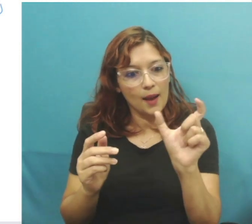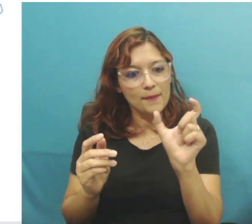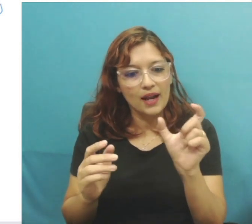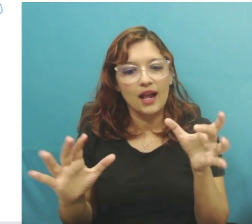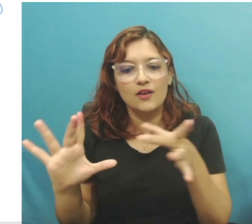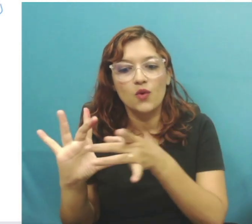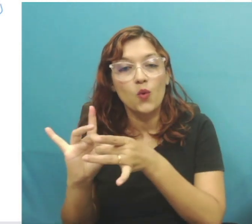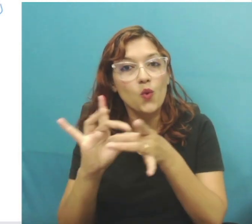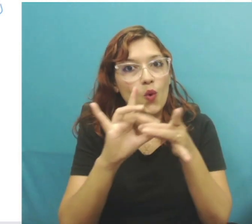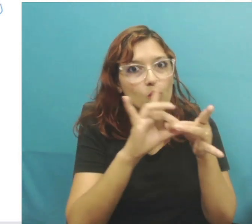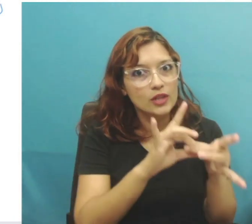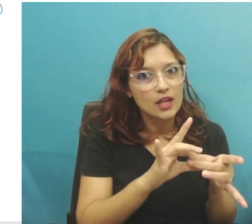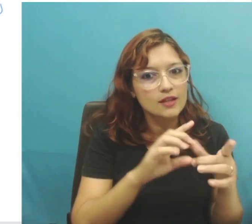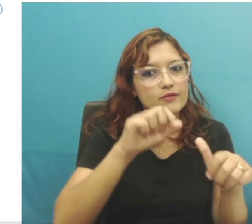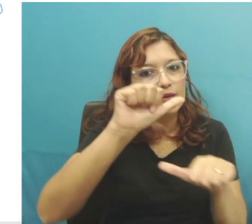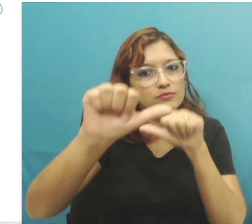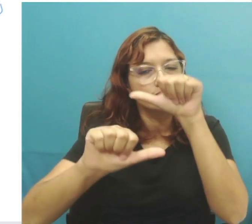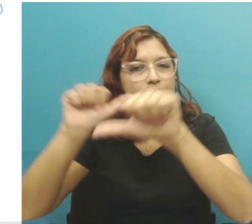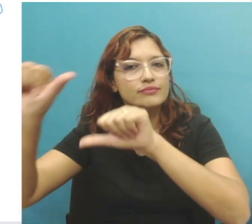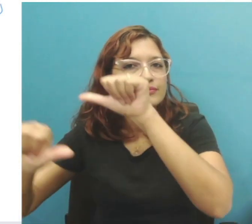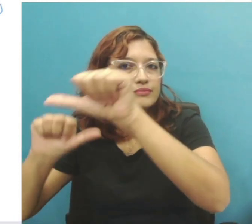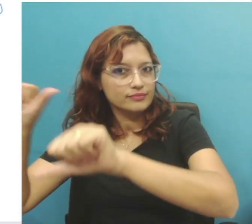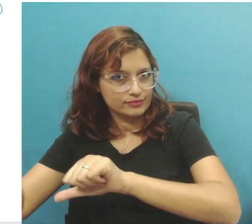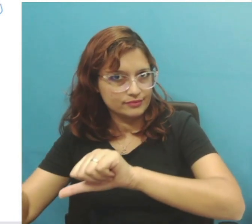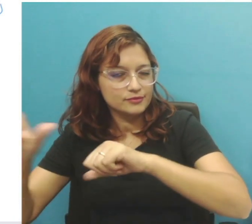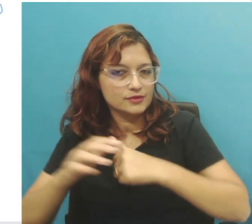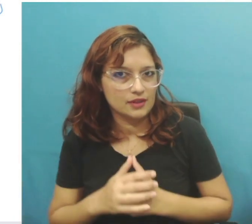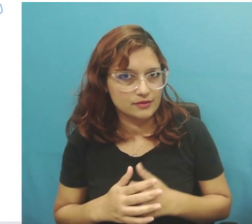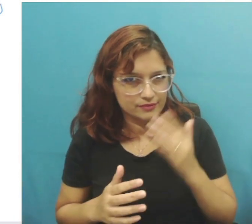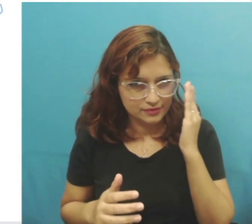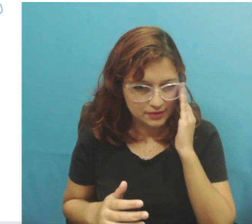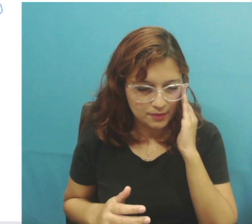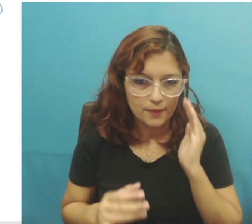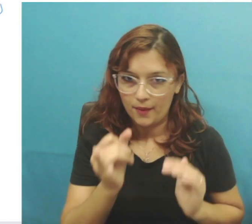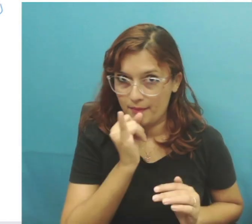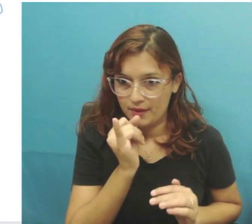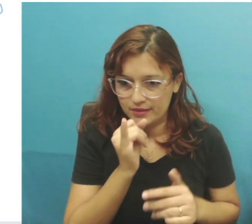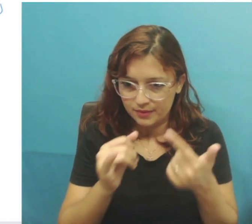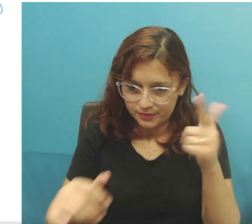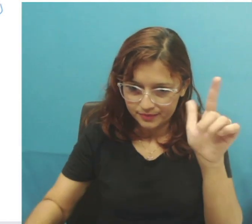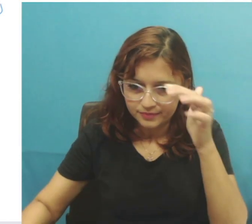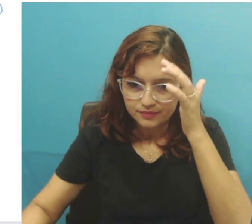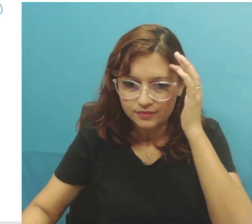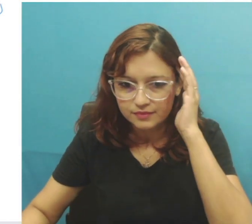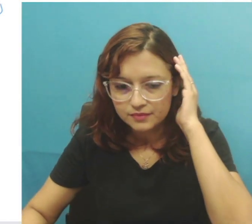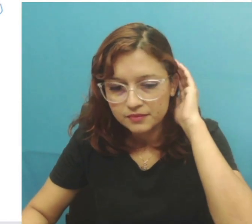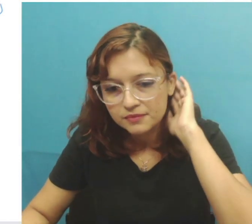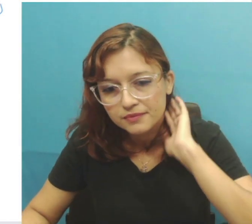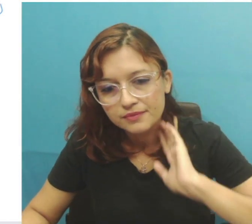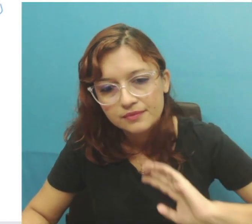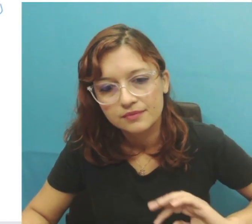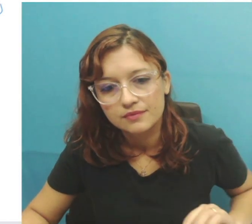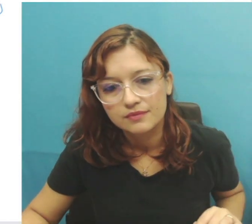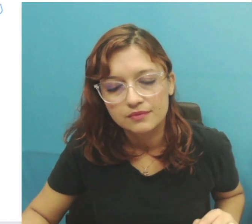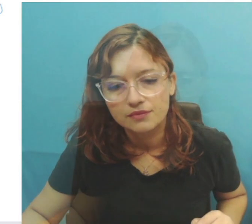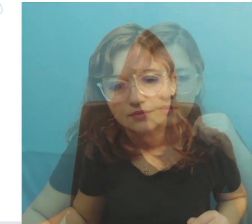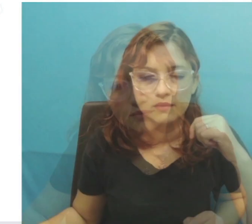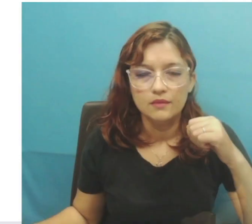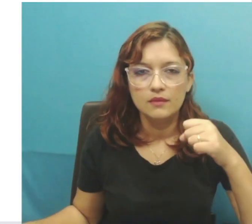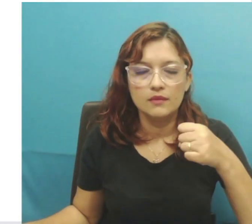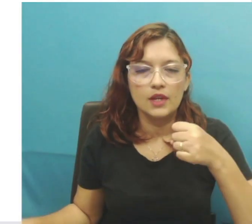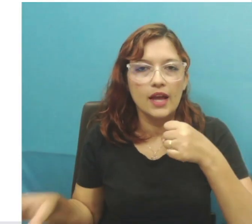Mas é para ajudar você a entender no contexto que essa palavra vai mudar o sentido, certo? Vamos ver outro exemplo.